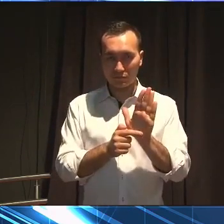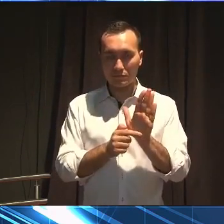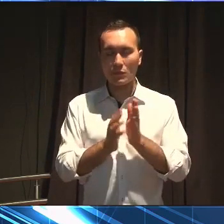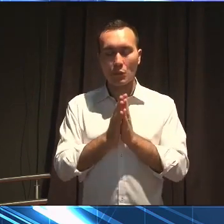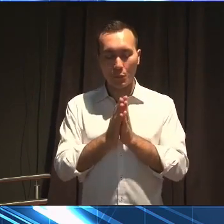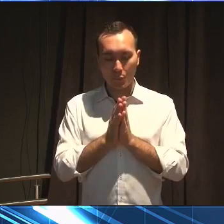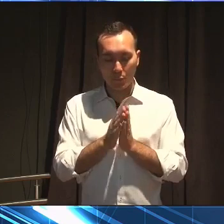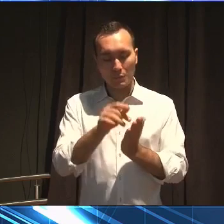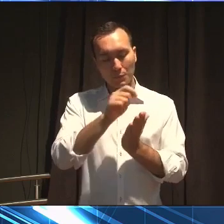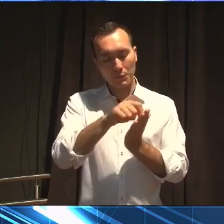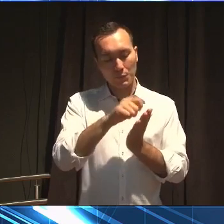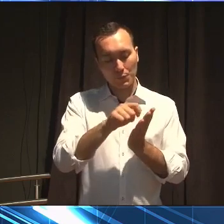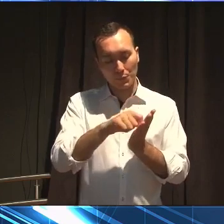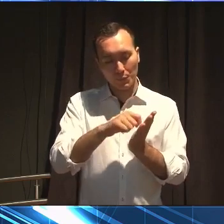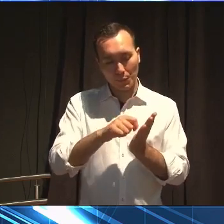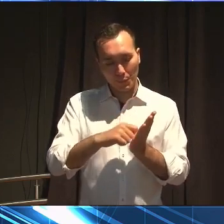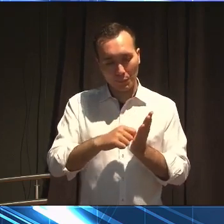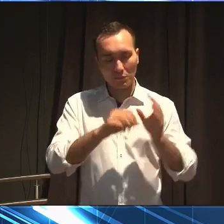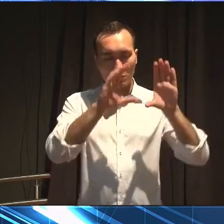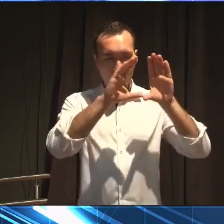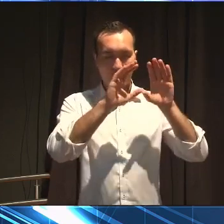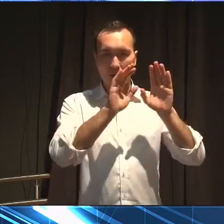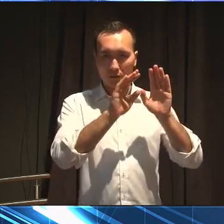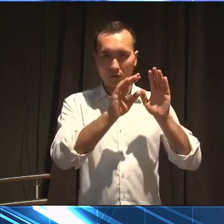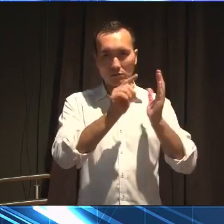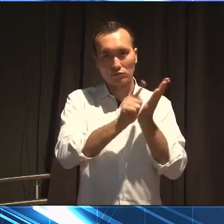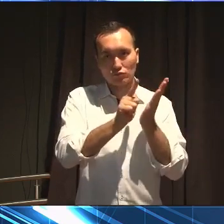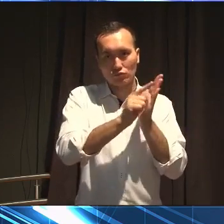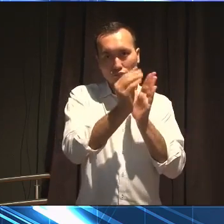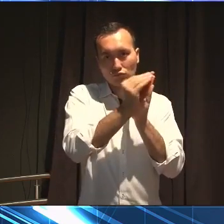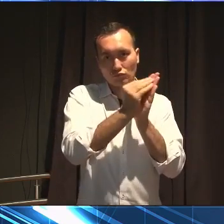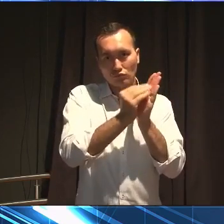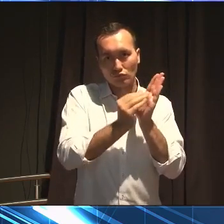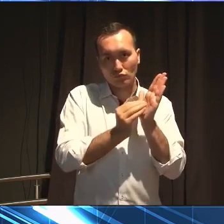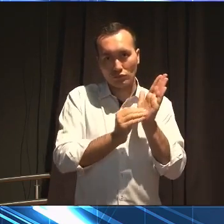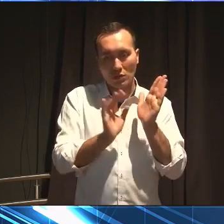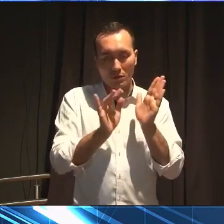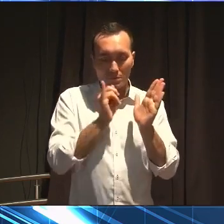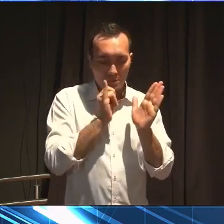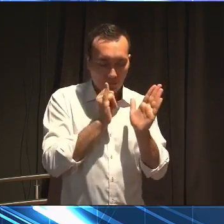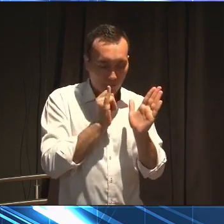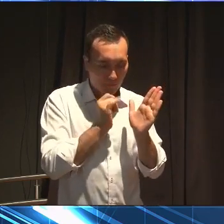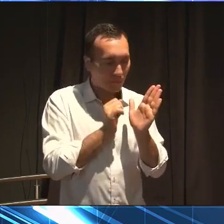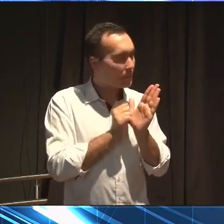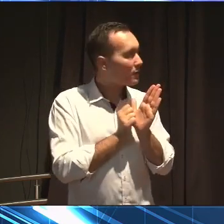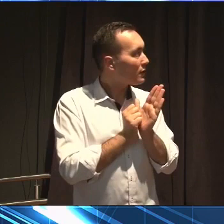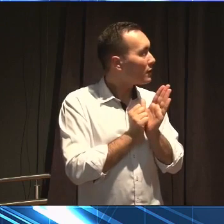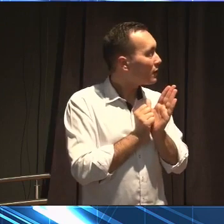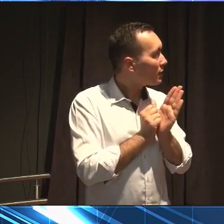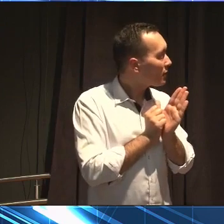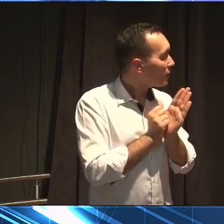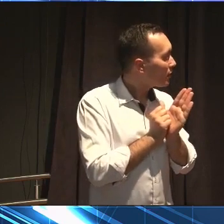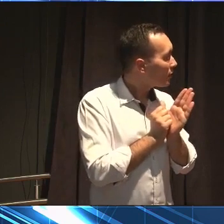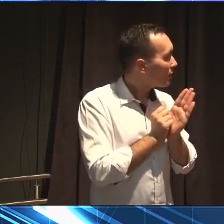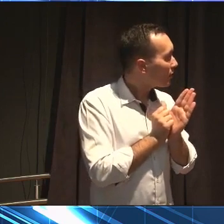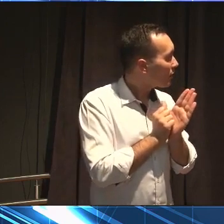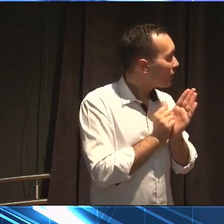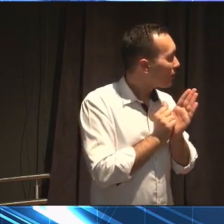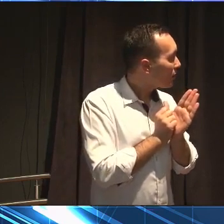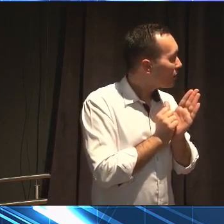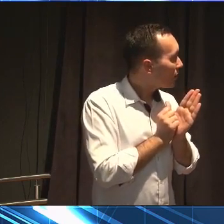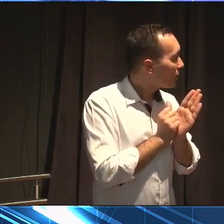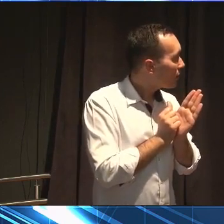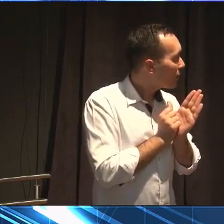escrevam numa nuvem de palavras, o que vocês entendem sobre o mar. Eu quero que vocês definam